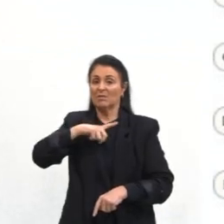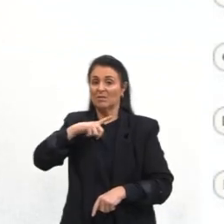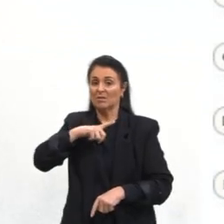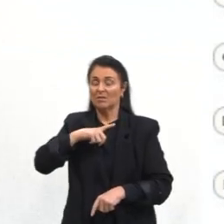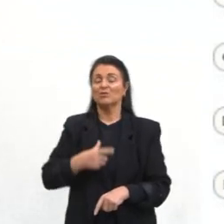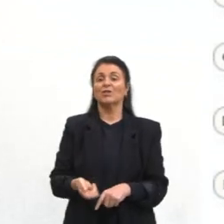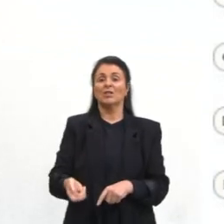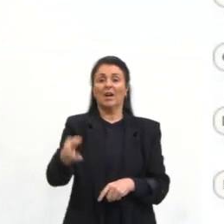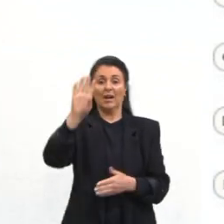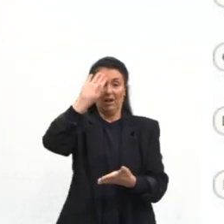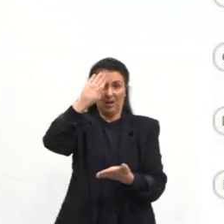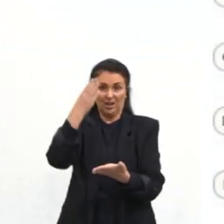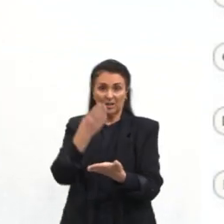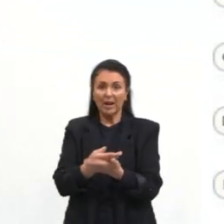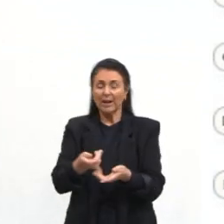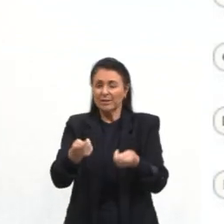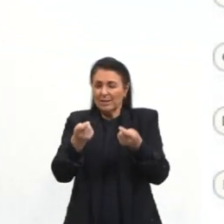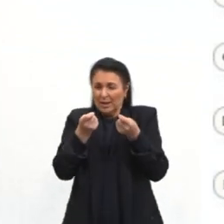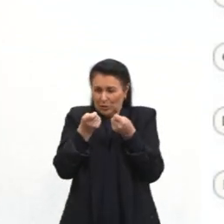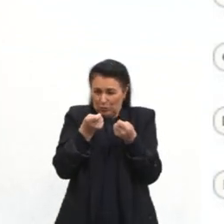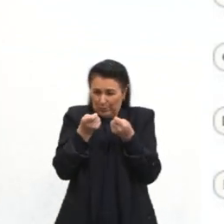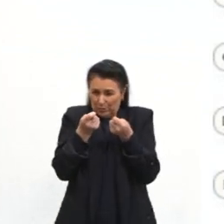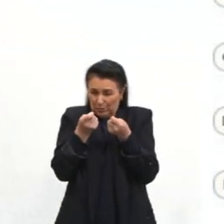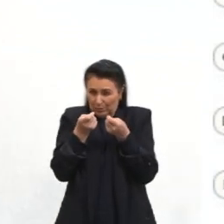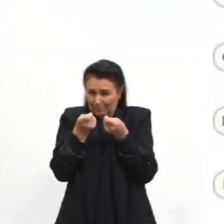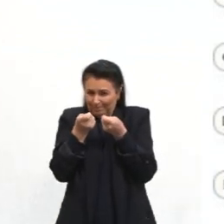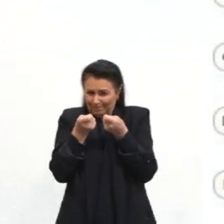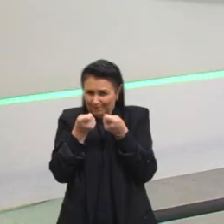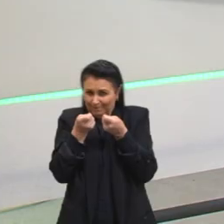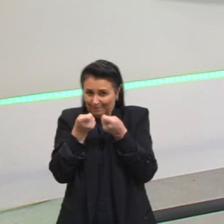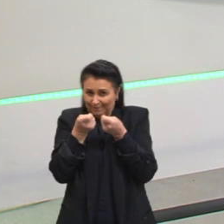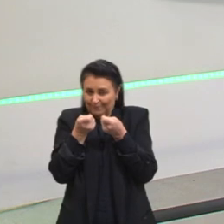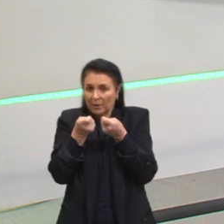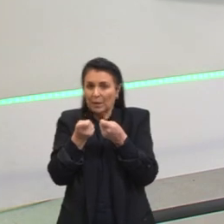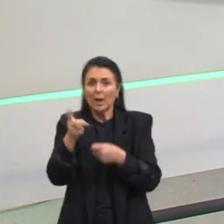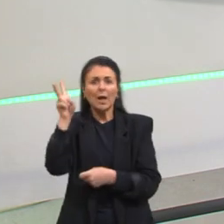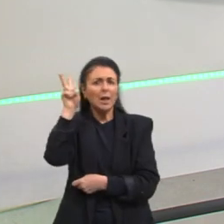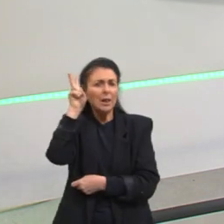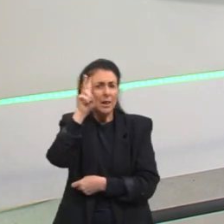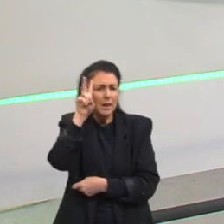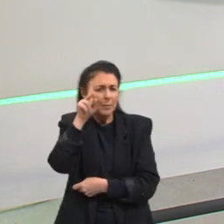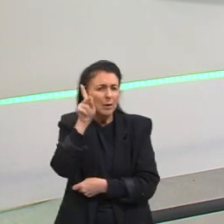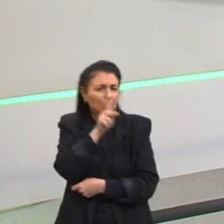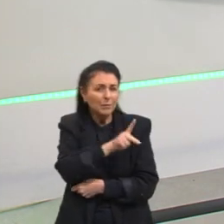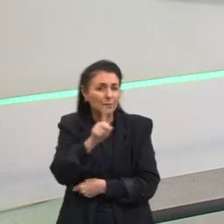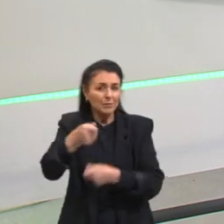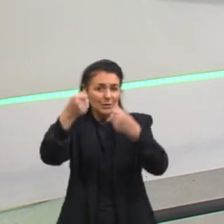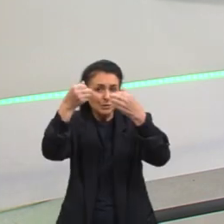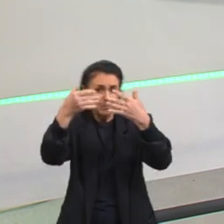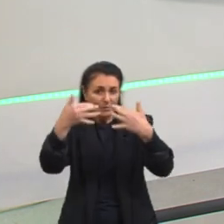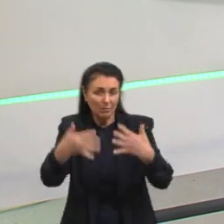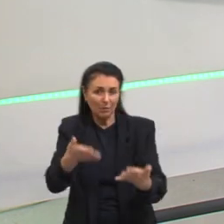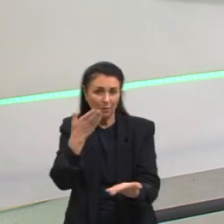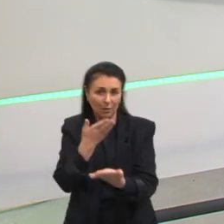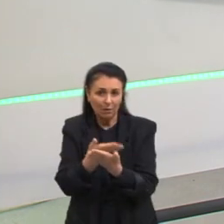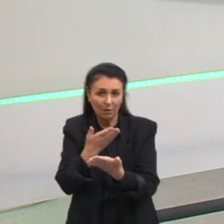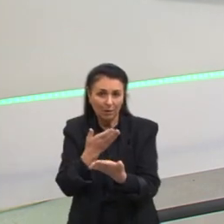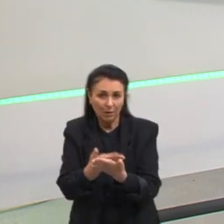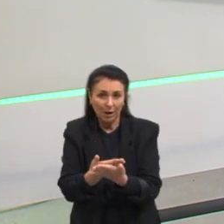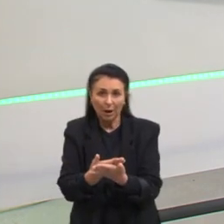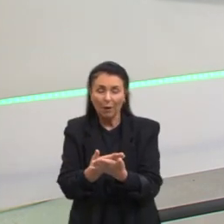superstições então gente se a gente lembra aqui do que foi falado ao longo da nossa aula nós sabemos que a